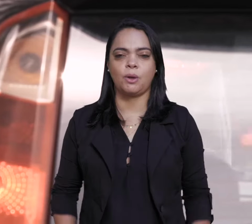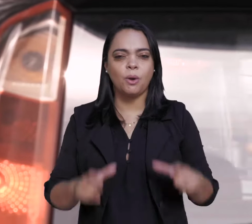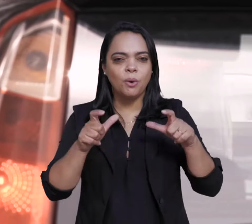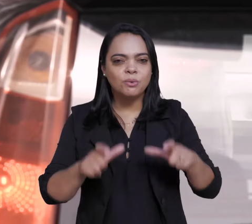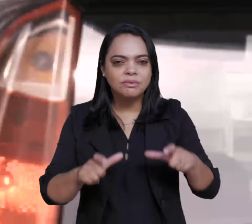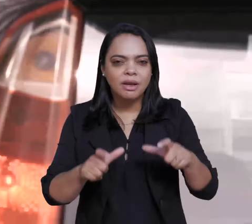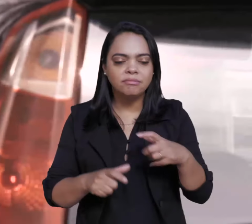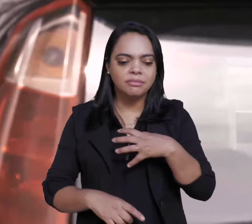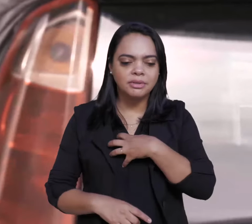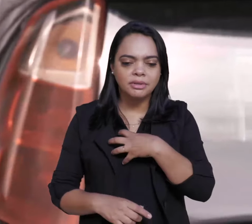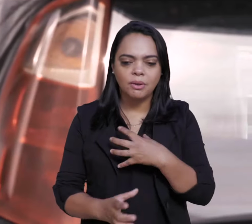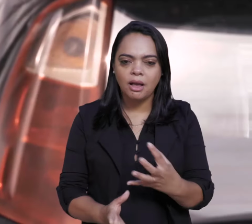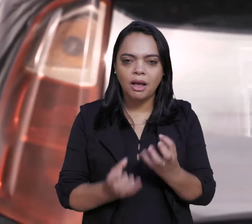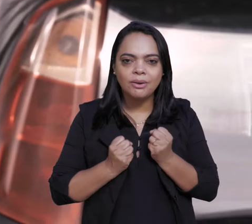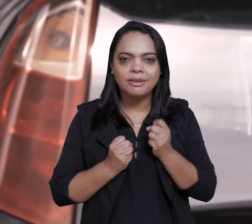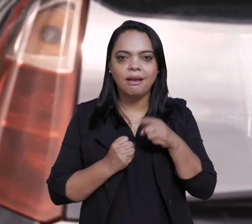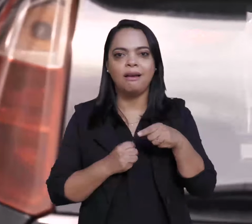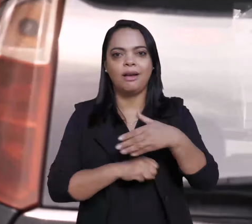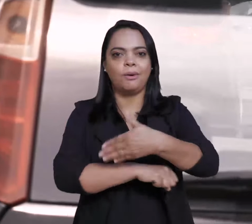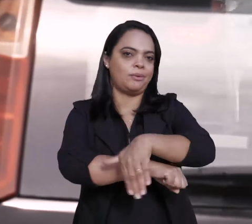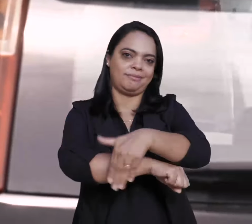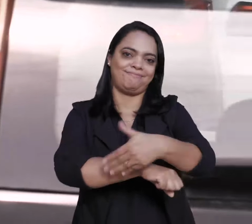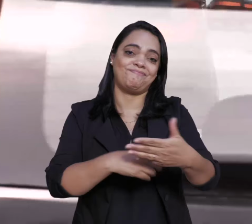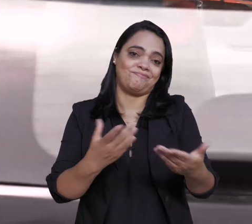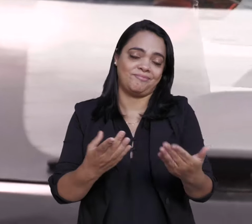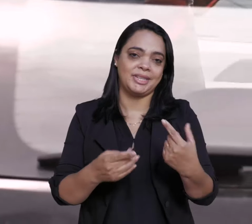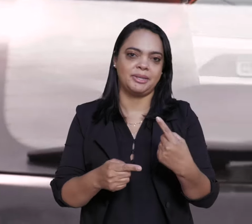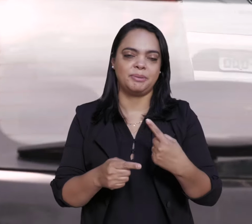um lugar que acolhe é a rua.